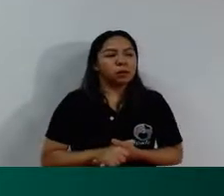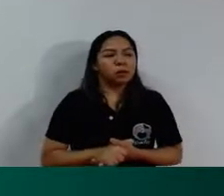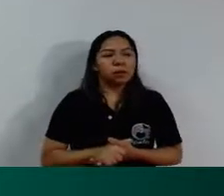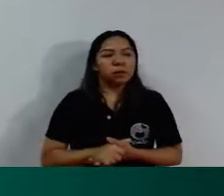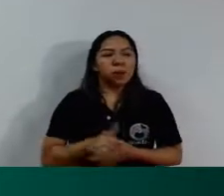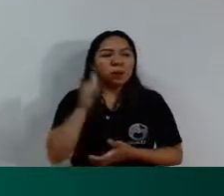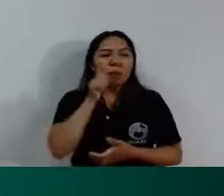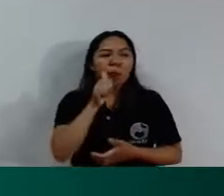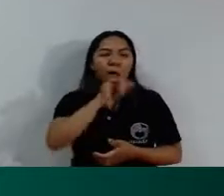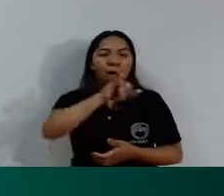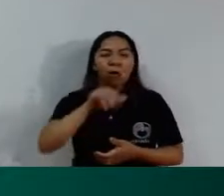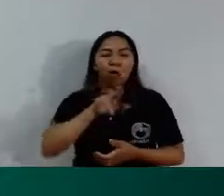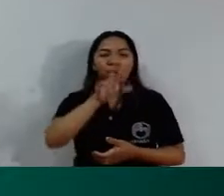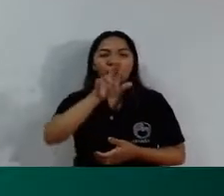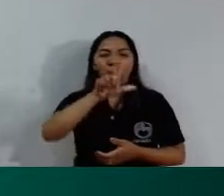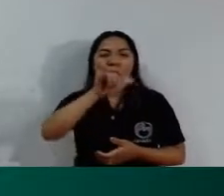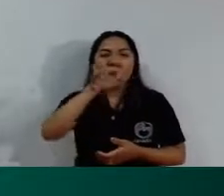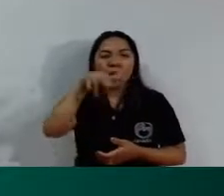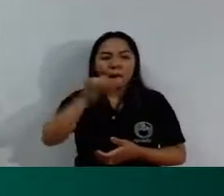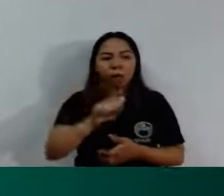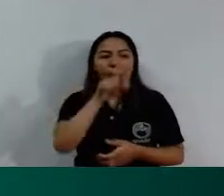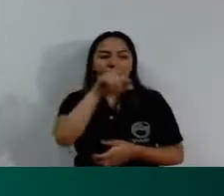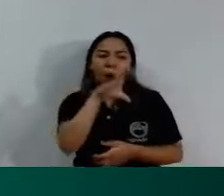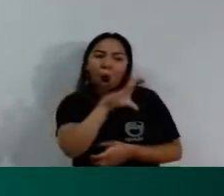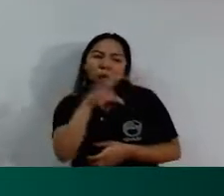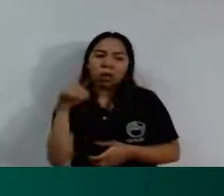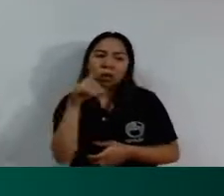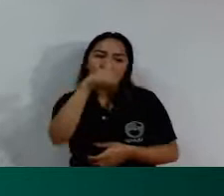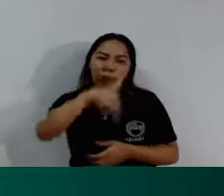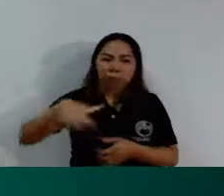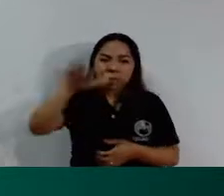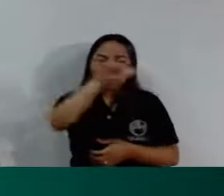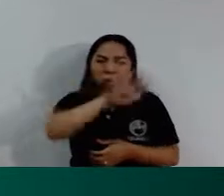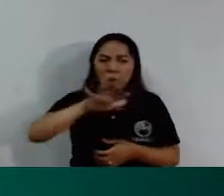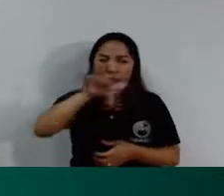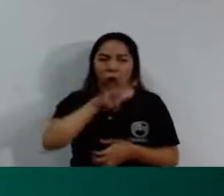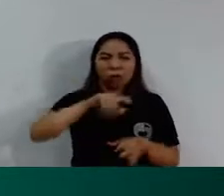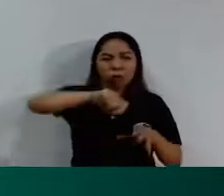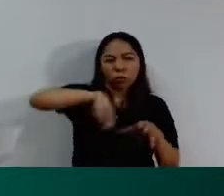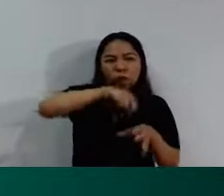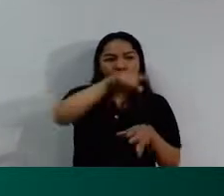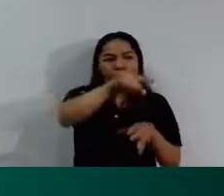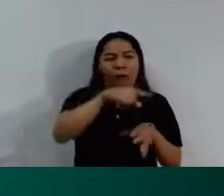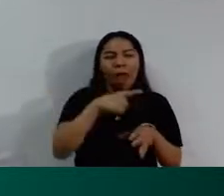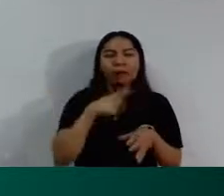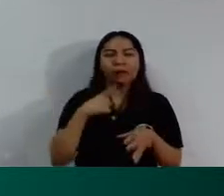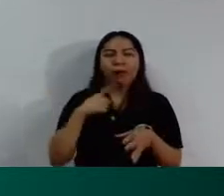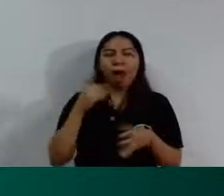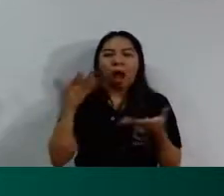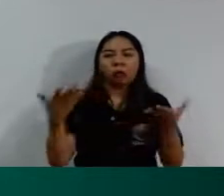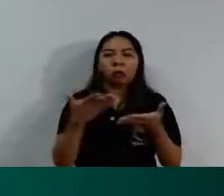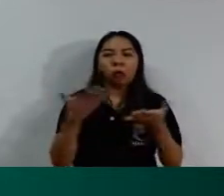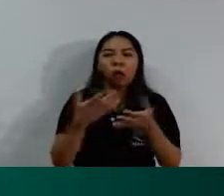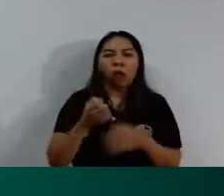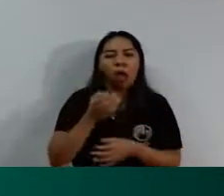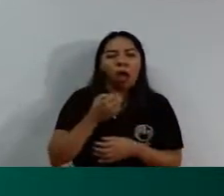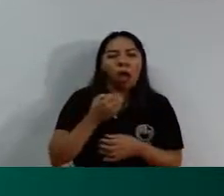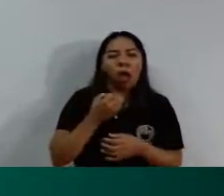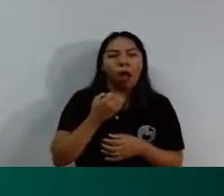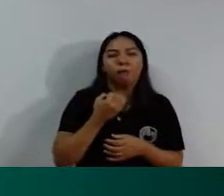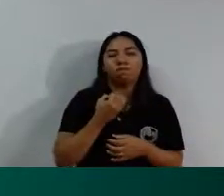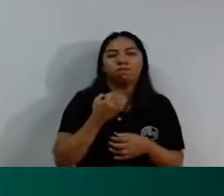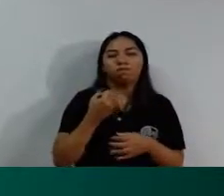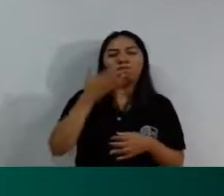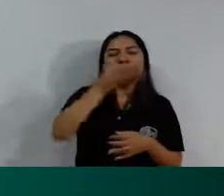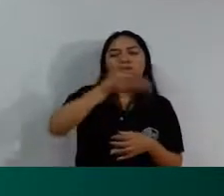ela é uma das coordenadoras Nacional das cozinhas ela tá fazendo um rolé pelo Brasil tá visitando 31 cozinhas não vai visitar